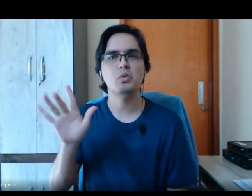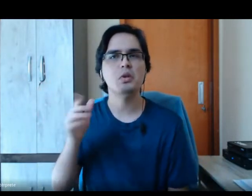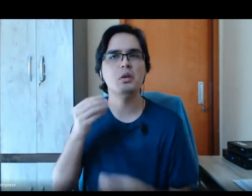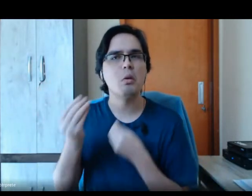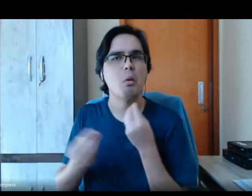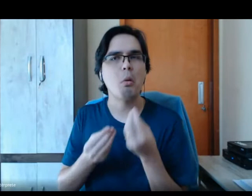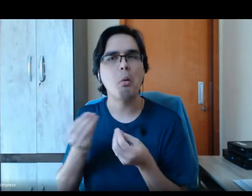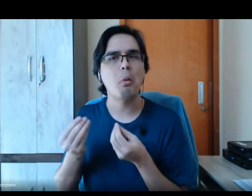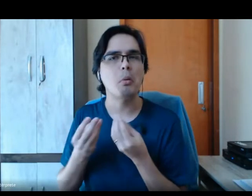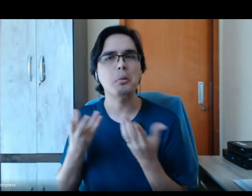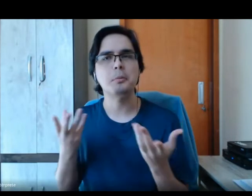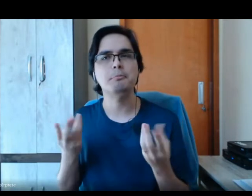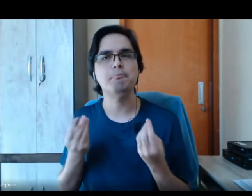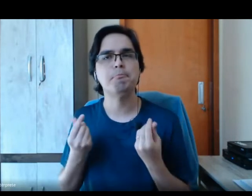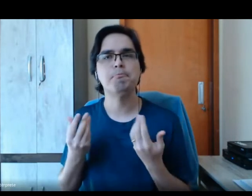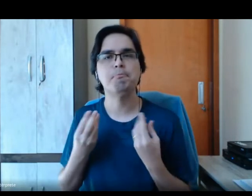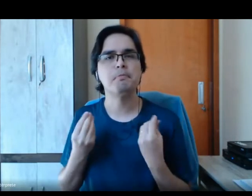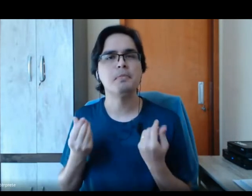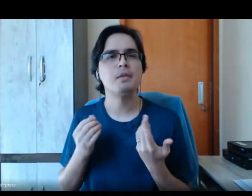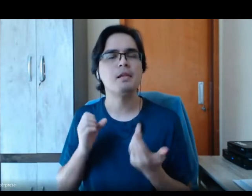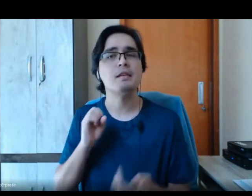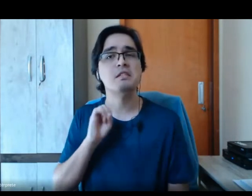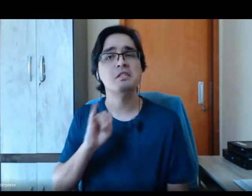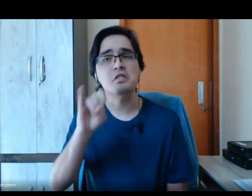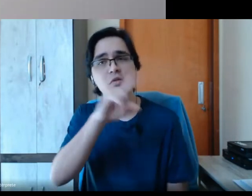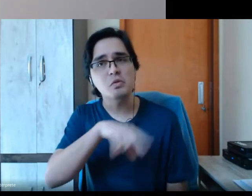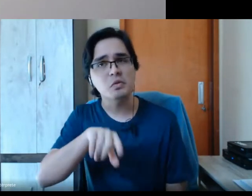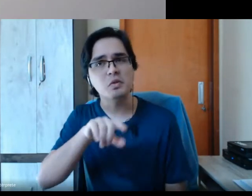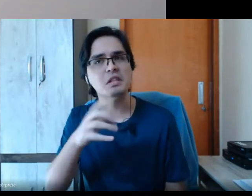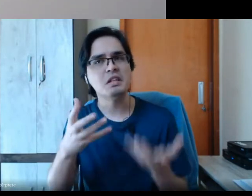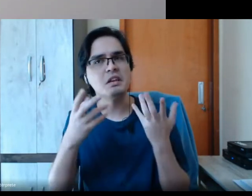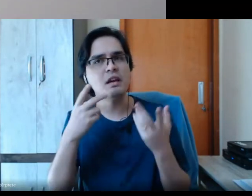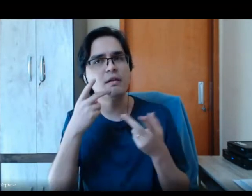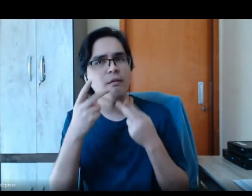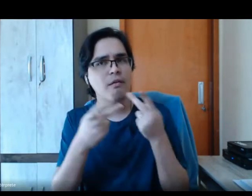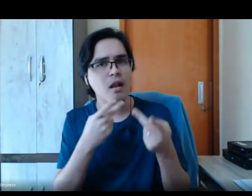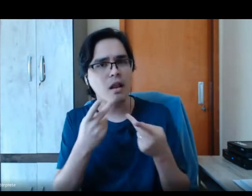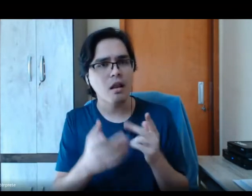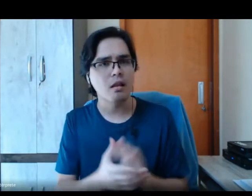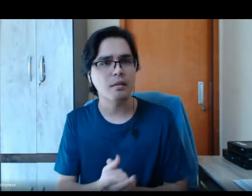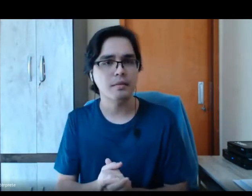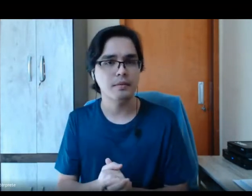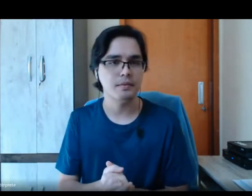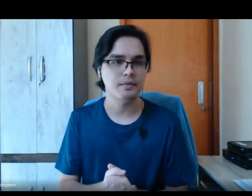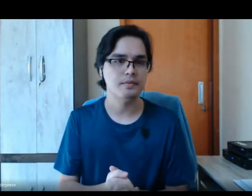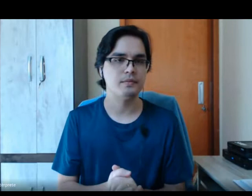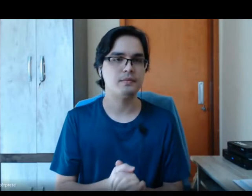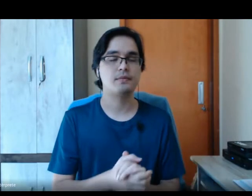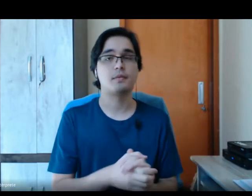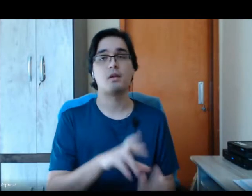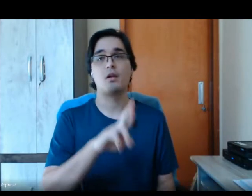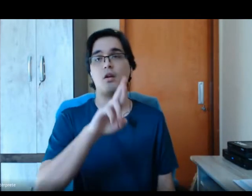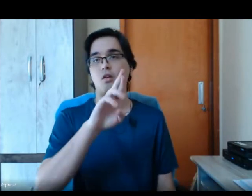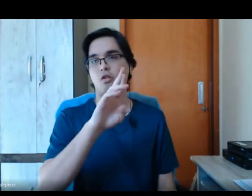Não, primeiro não é o Jorge. As inscrições no chat. Ah, não, tá bom. Certo. Ok, gente, então as vamos lá. As pessoas estão se inscrevendo.